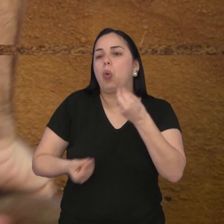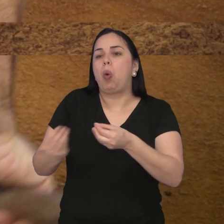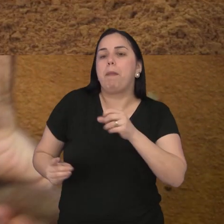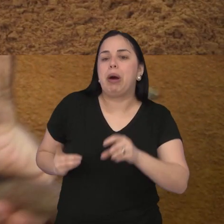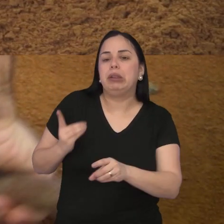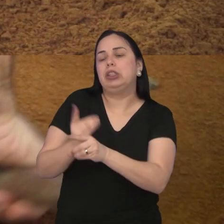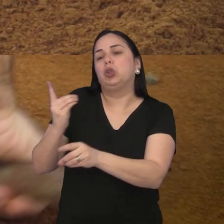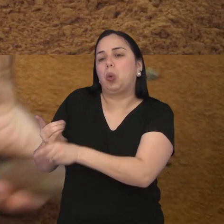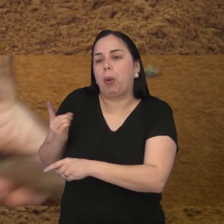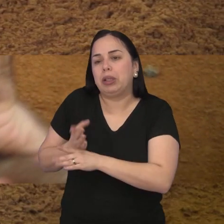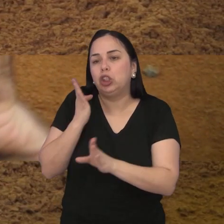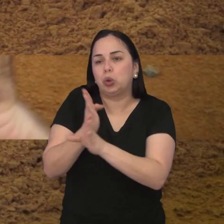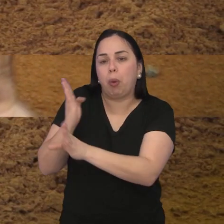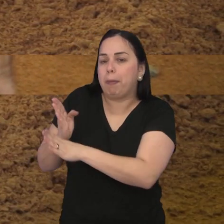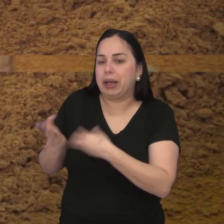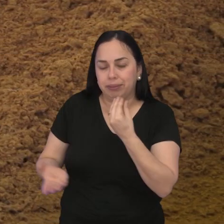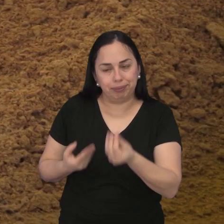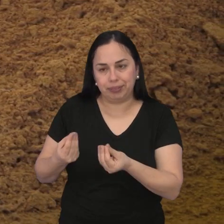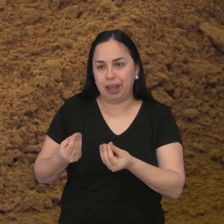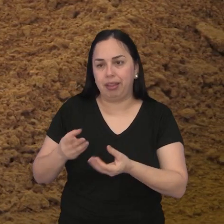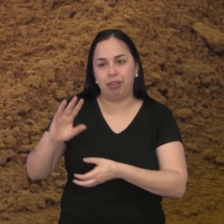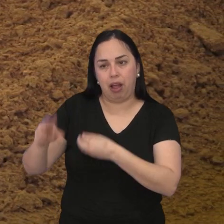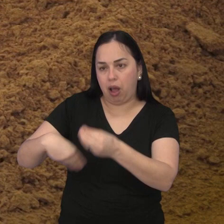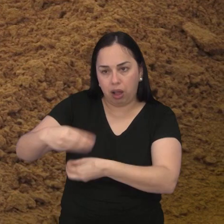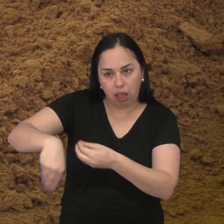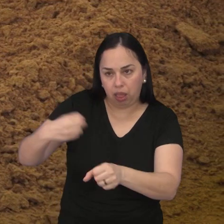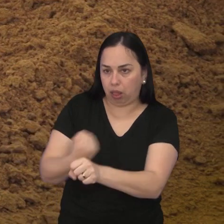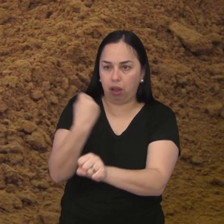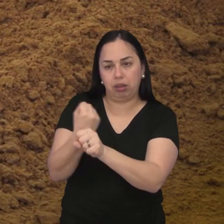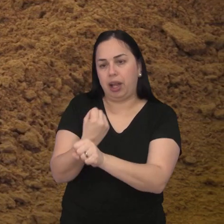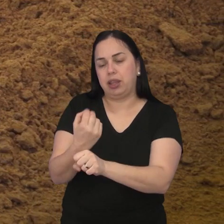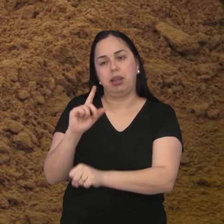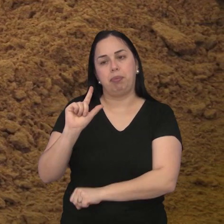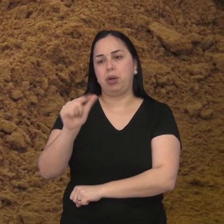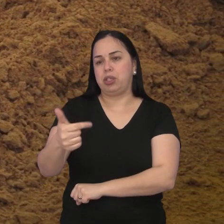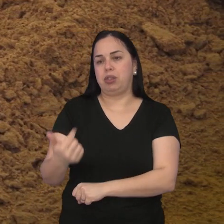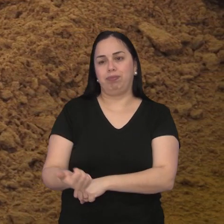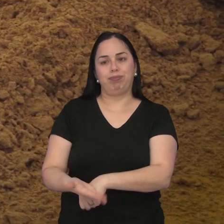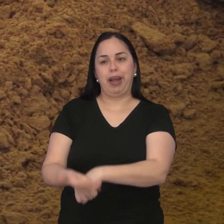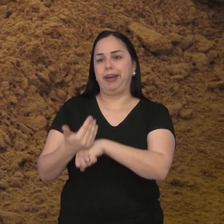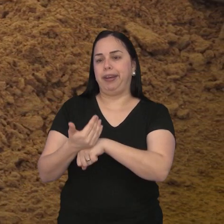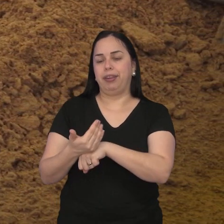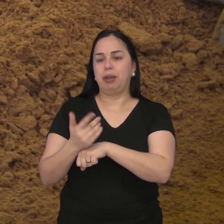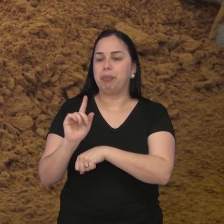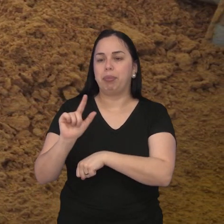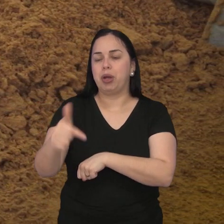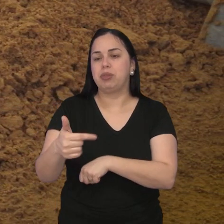é revirado, remexido e tudo é destruído. E depois não dá para recuperar mais nada. Então o